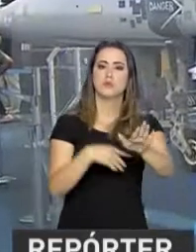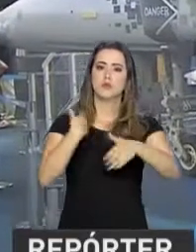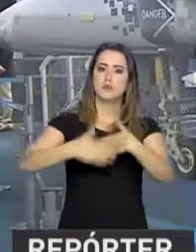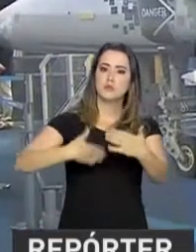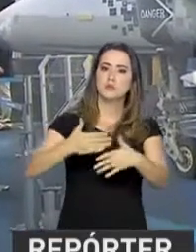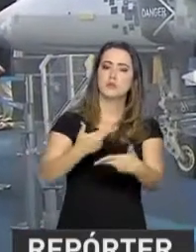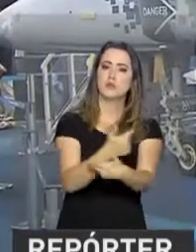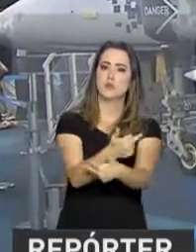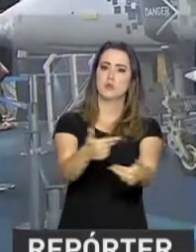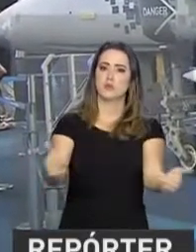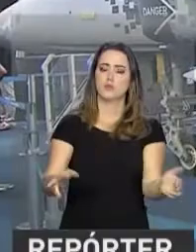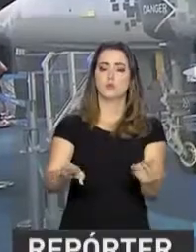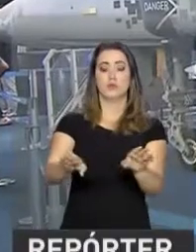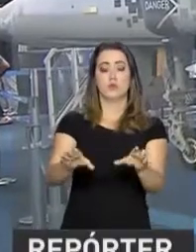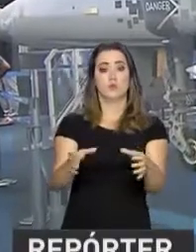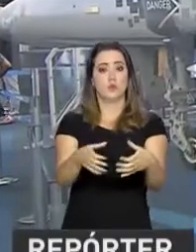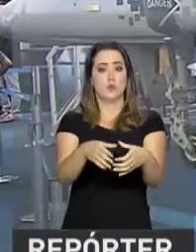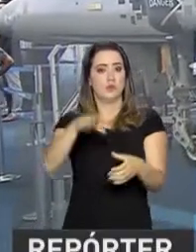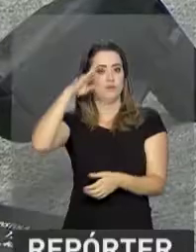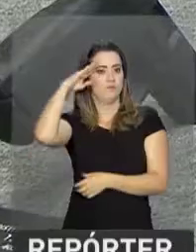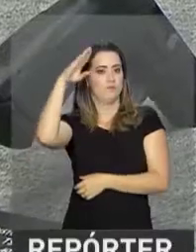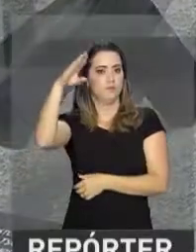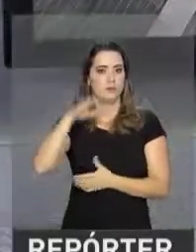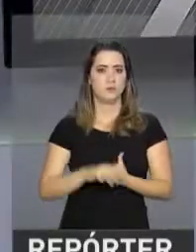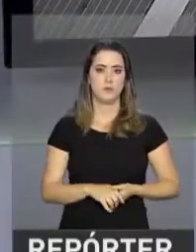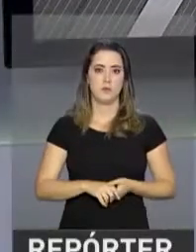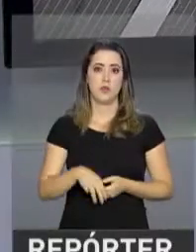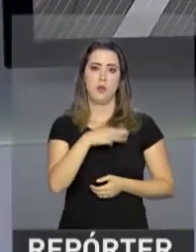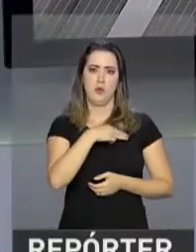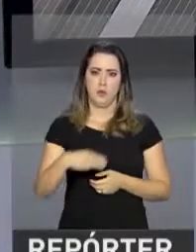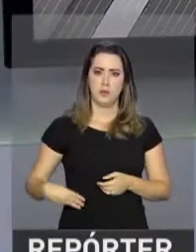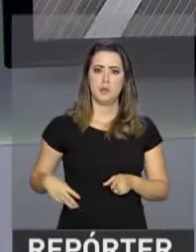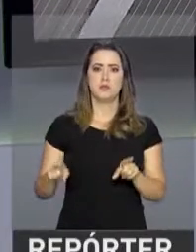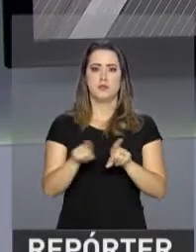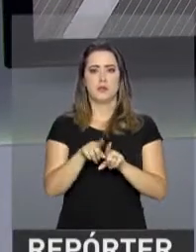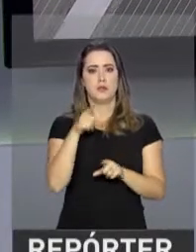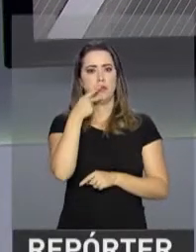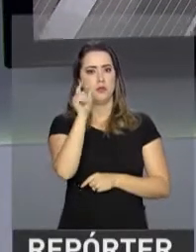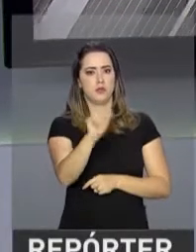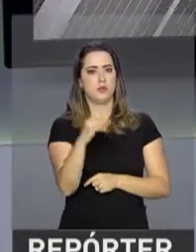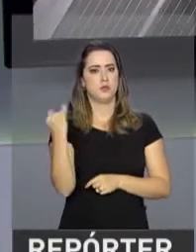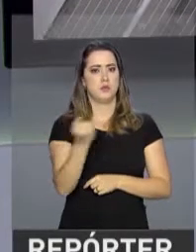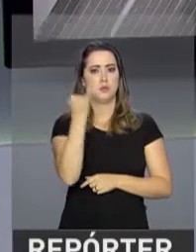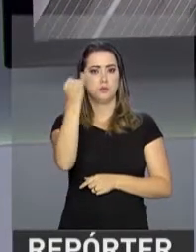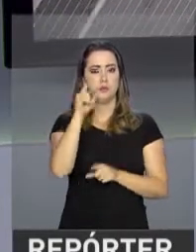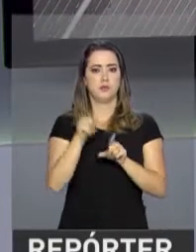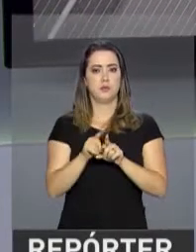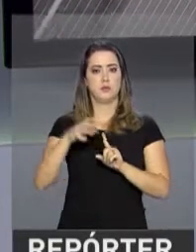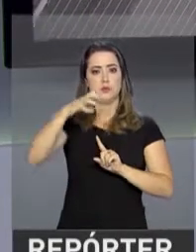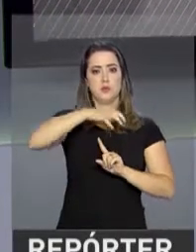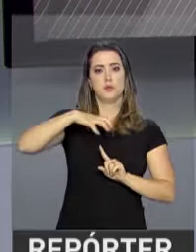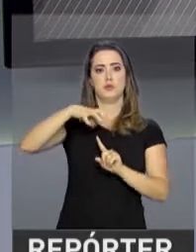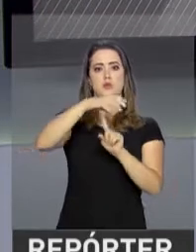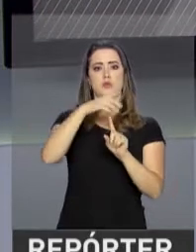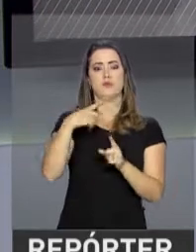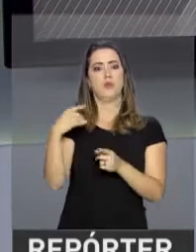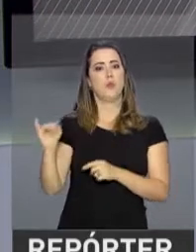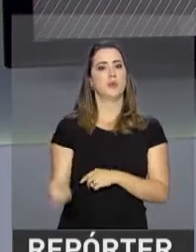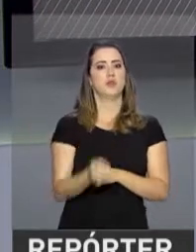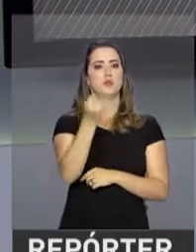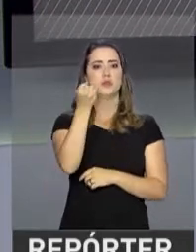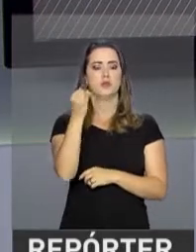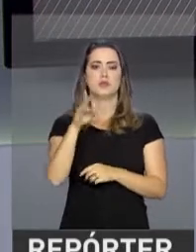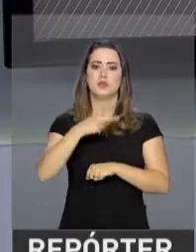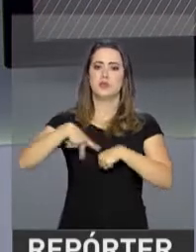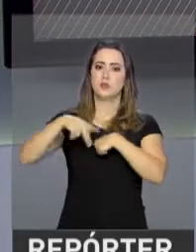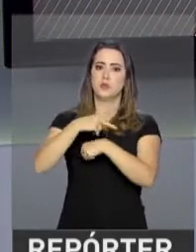mostrar a evolução dos equipamentos militares o ministro da defesa falou sobre a importância da feira como uma oportunidade para